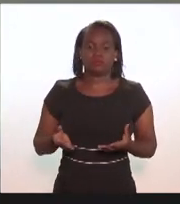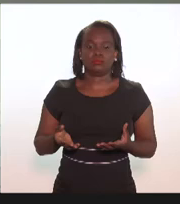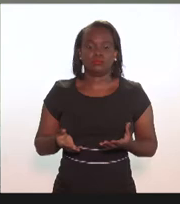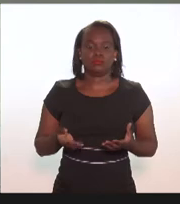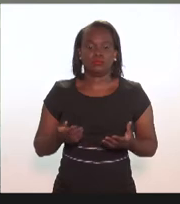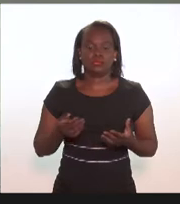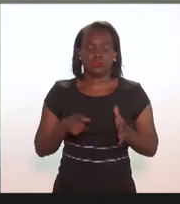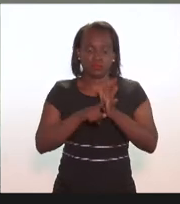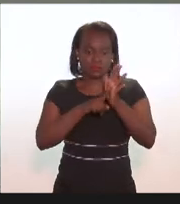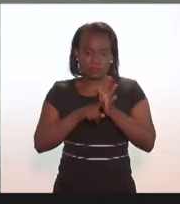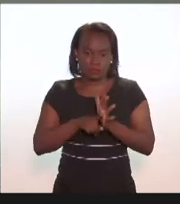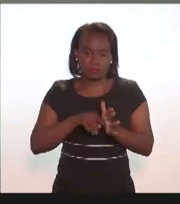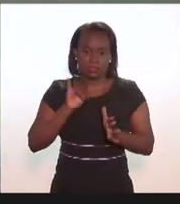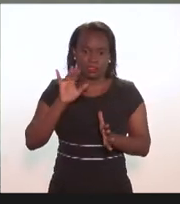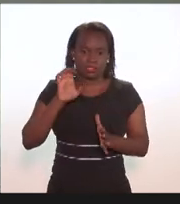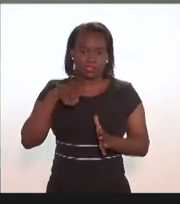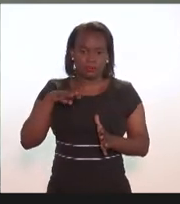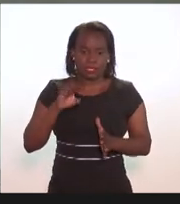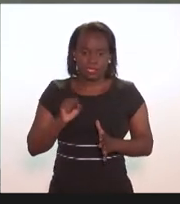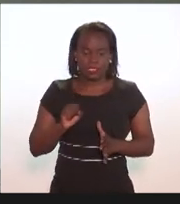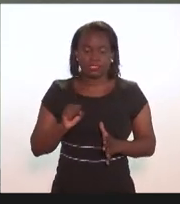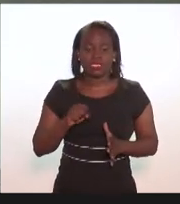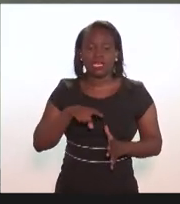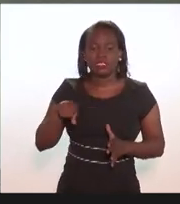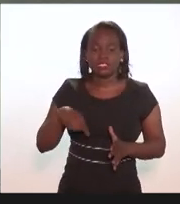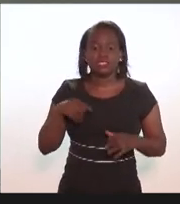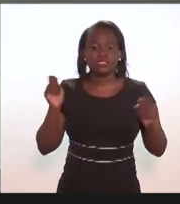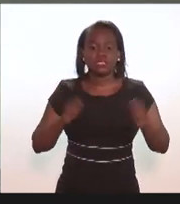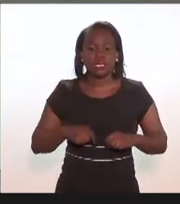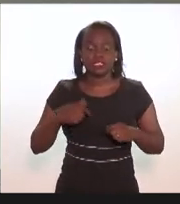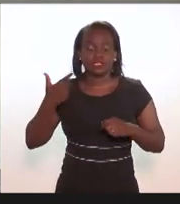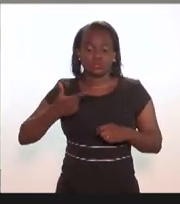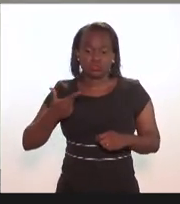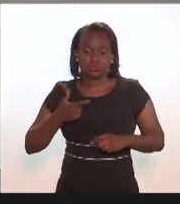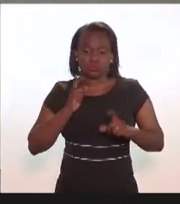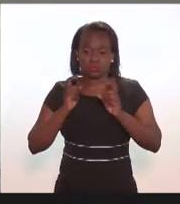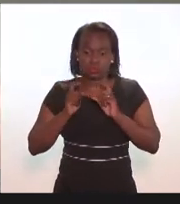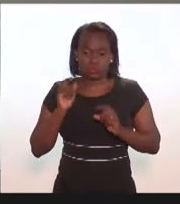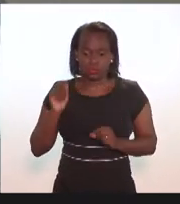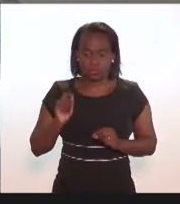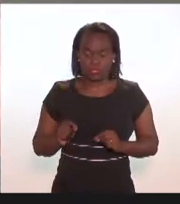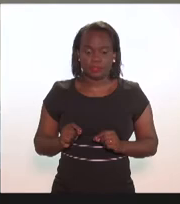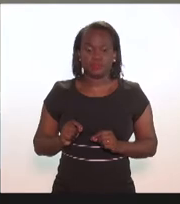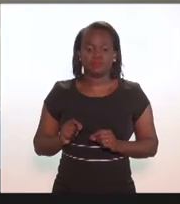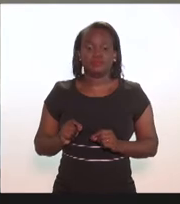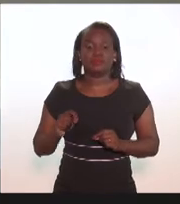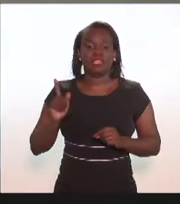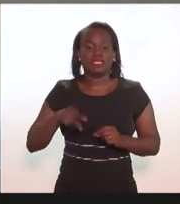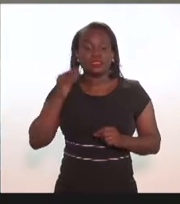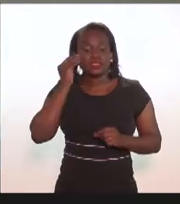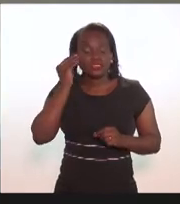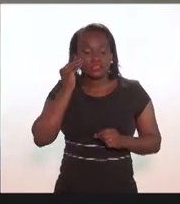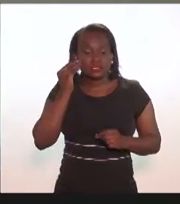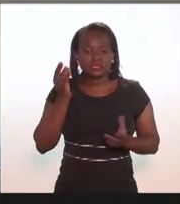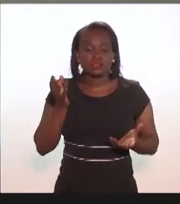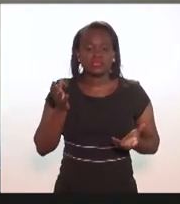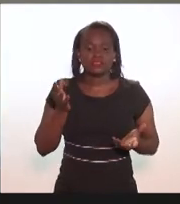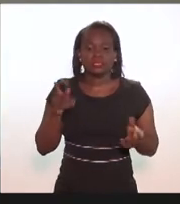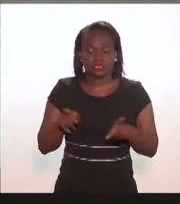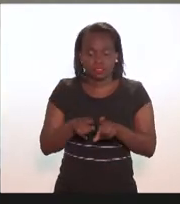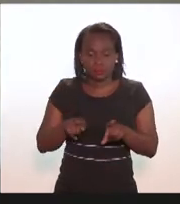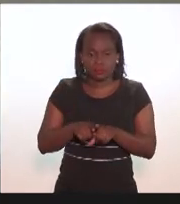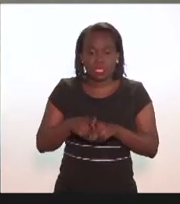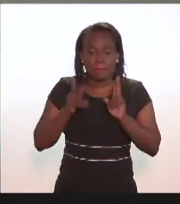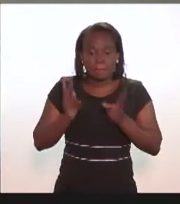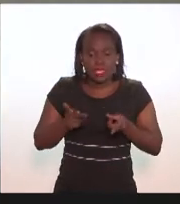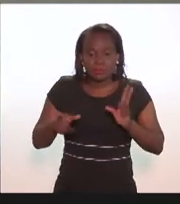de apuração do ICMS, a gente passar por uma segunda discussão, que é tentar colocar também numa